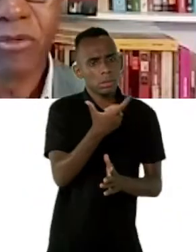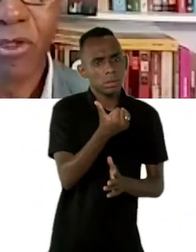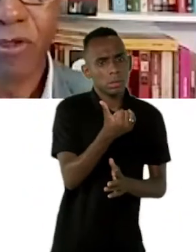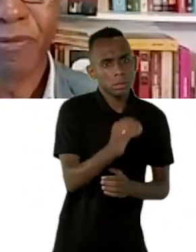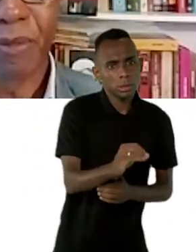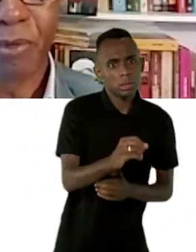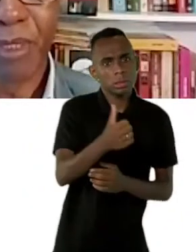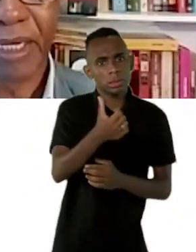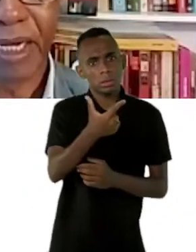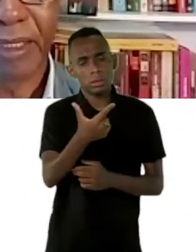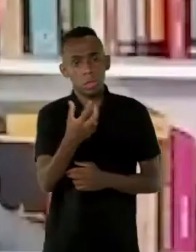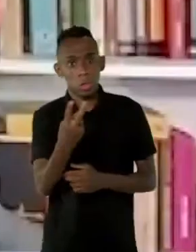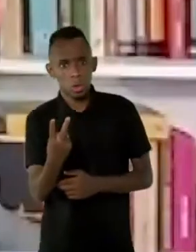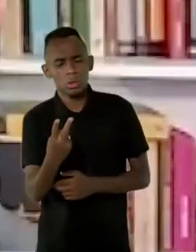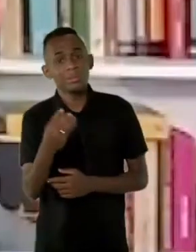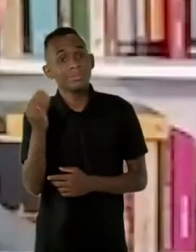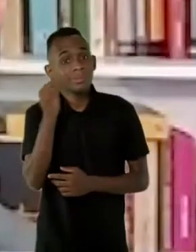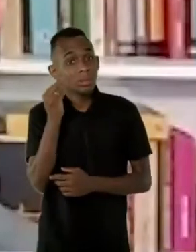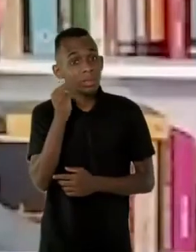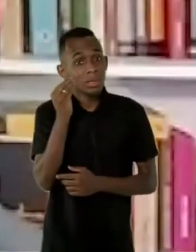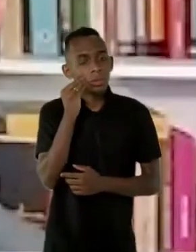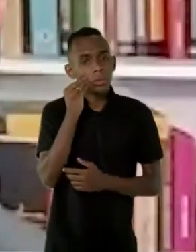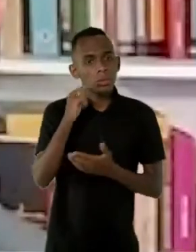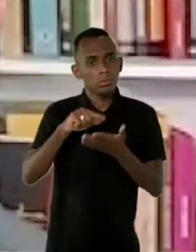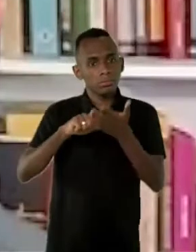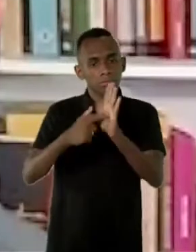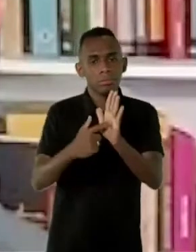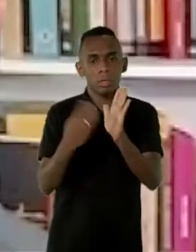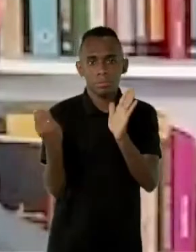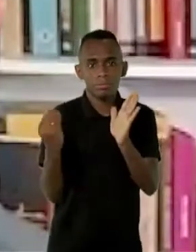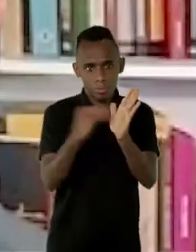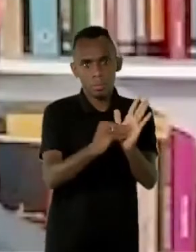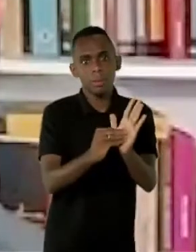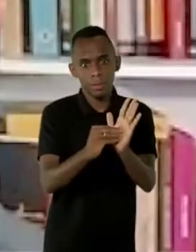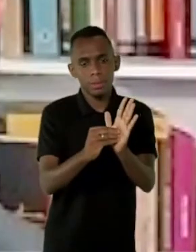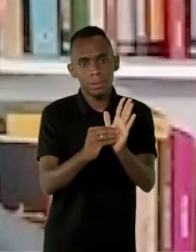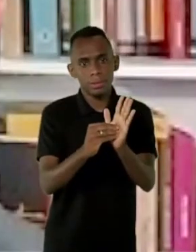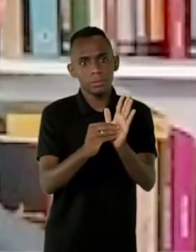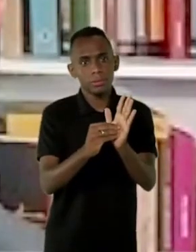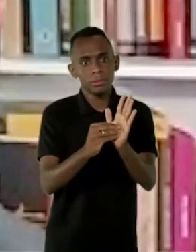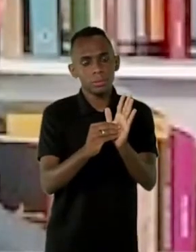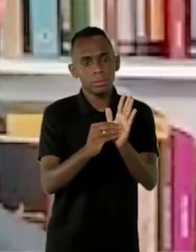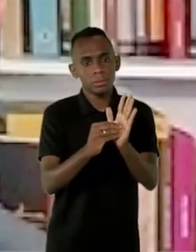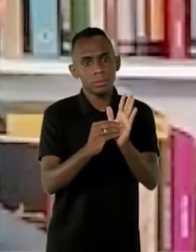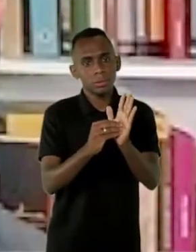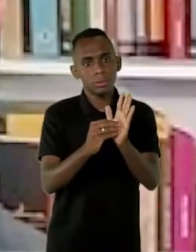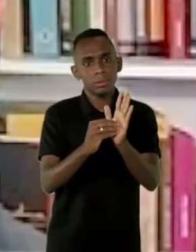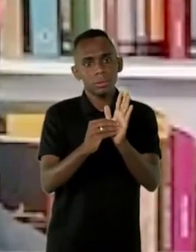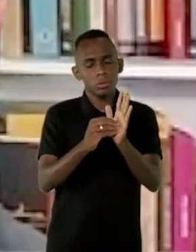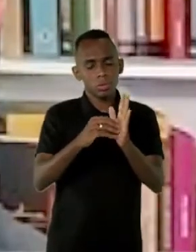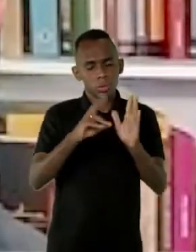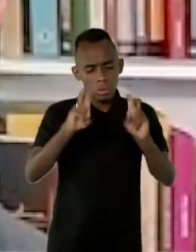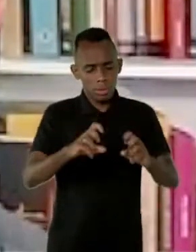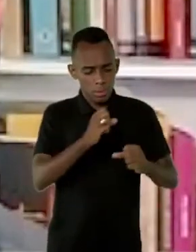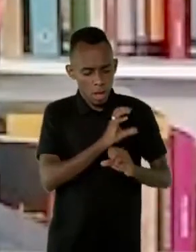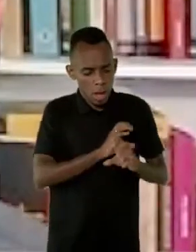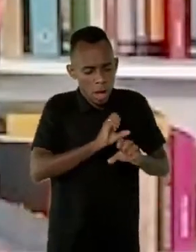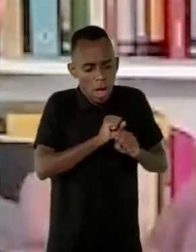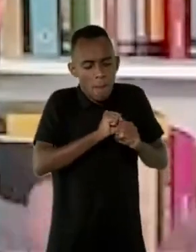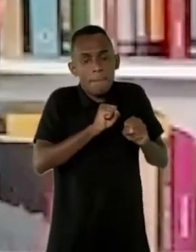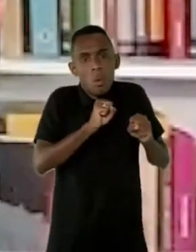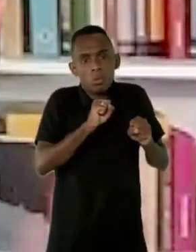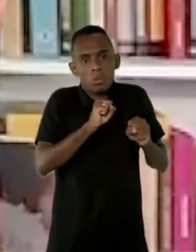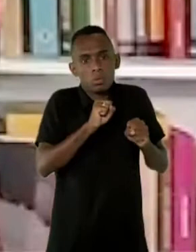Carolina até tentou publicar. Ela fez muito esforço para publicar os romances, né? Por um lado, quer